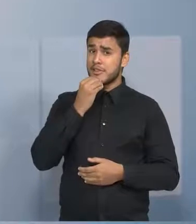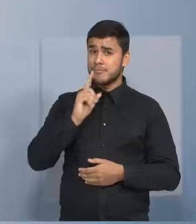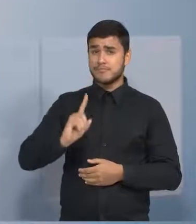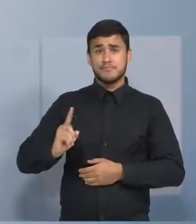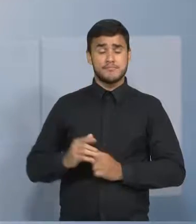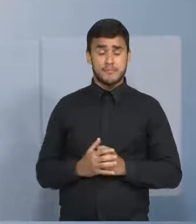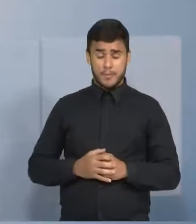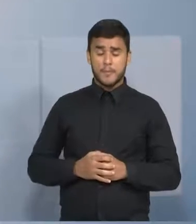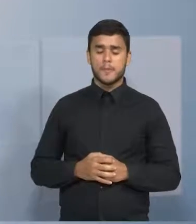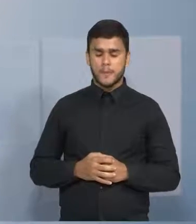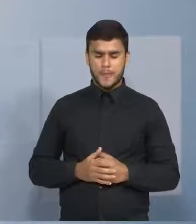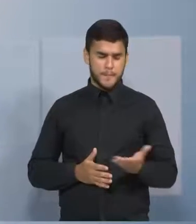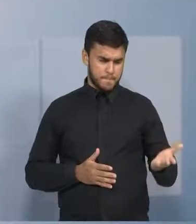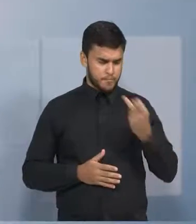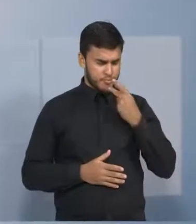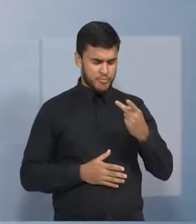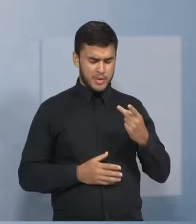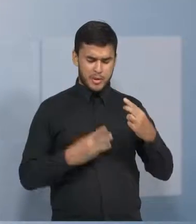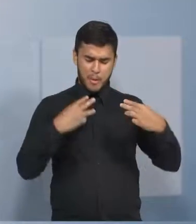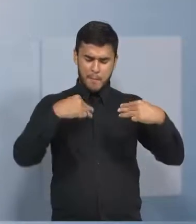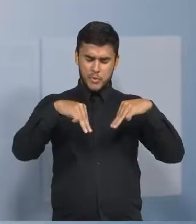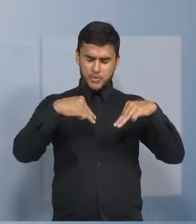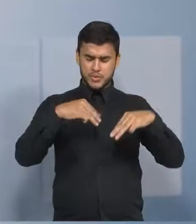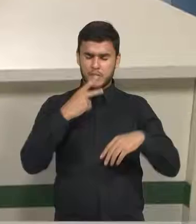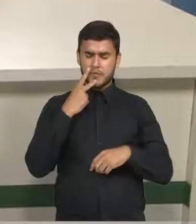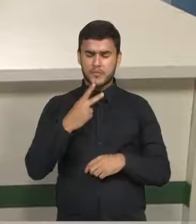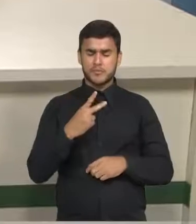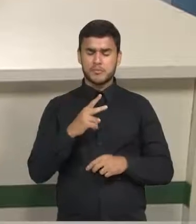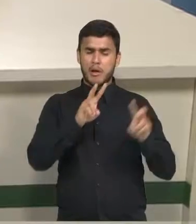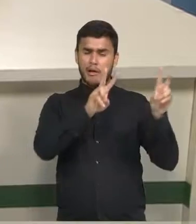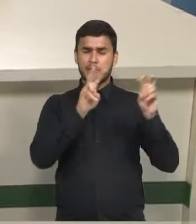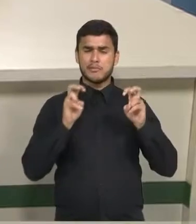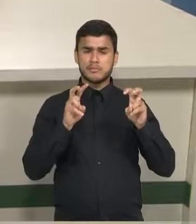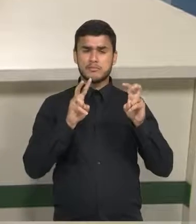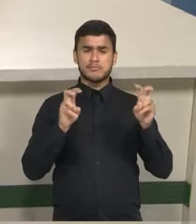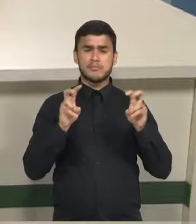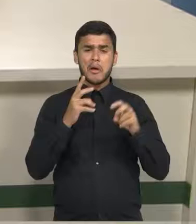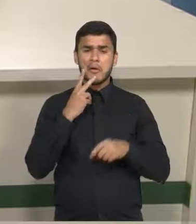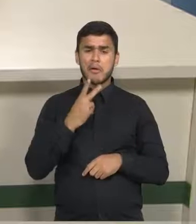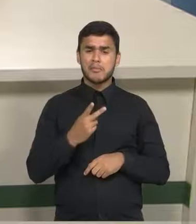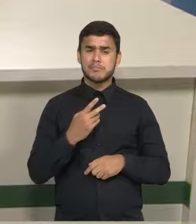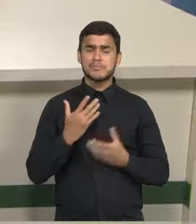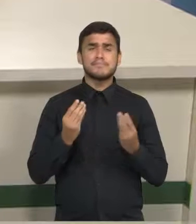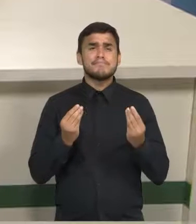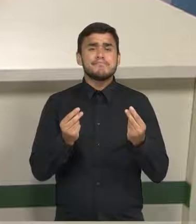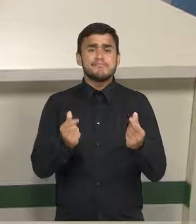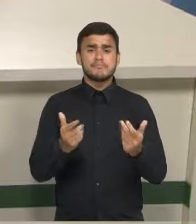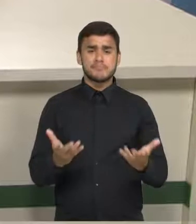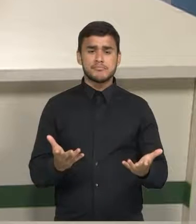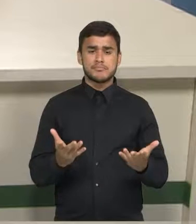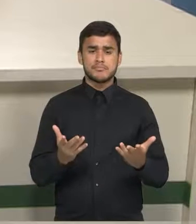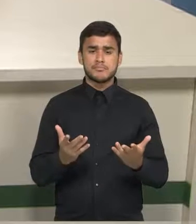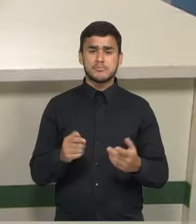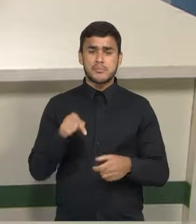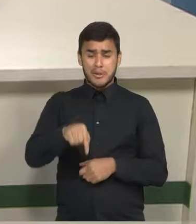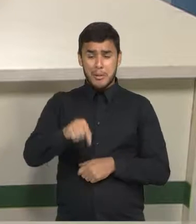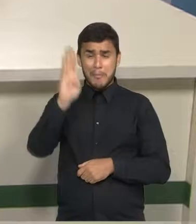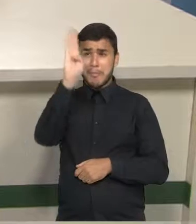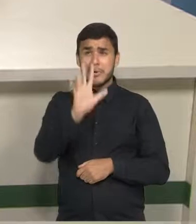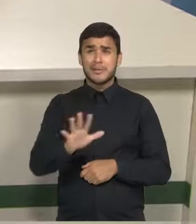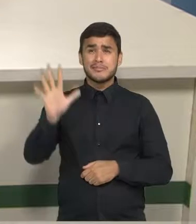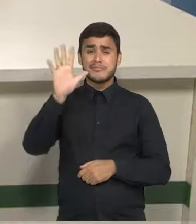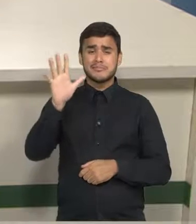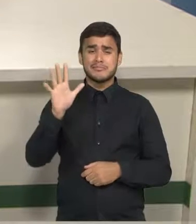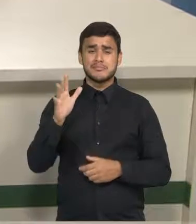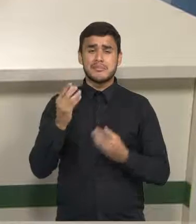Voltando para a questão da... Eu não vou discutir a ministra, Luiz, não é por outra coisa, não. Não, concordo com você, mas... Não vou porque é irrelevante por situação que a gente vive